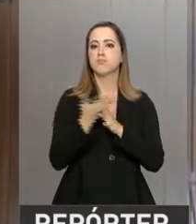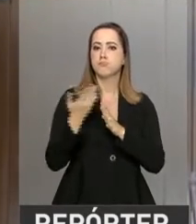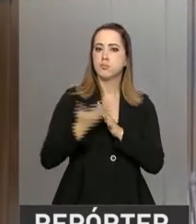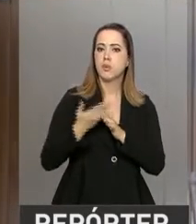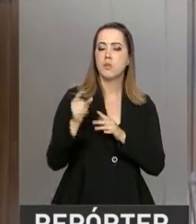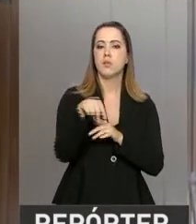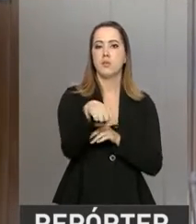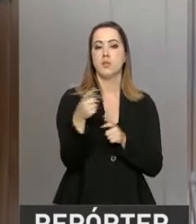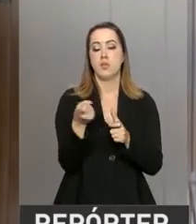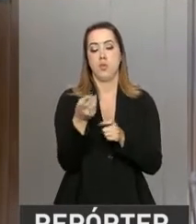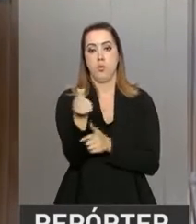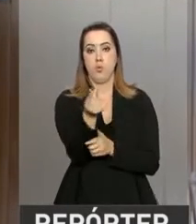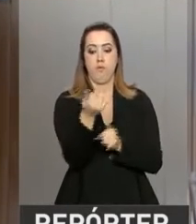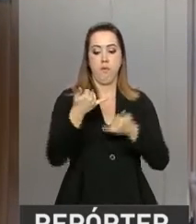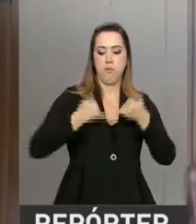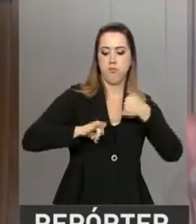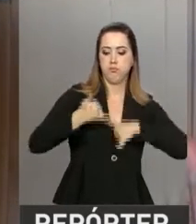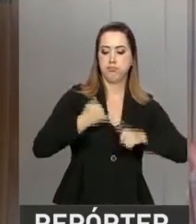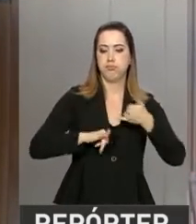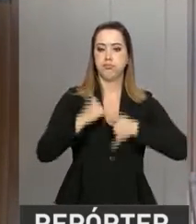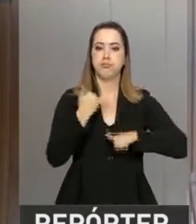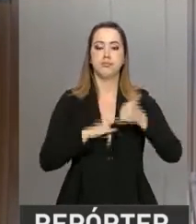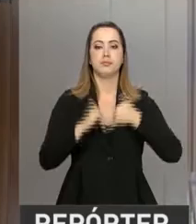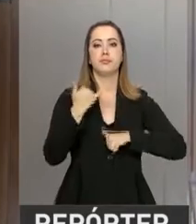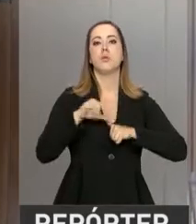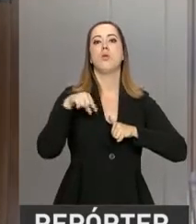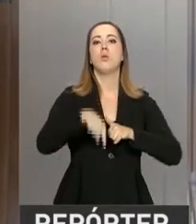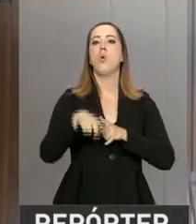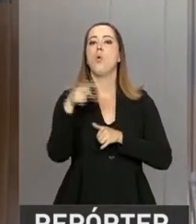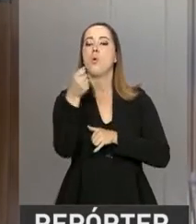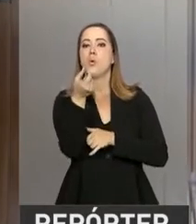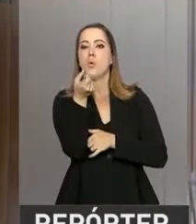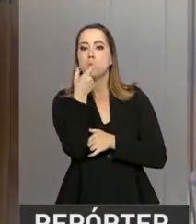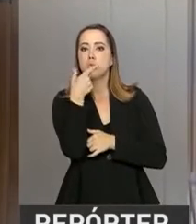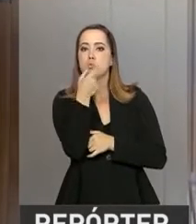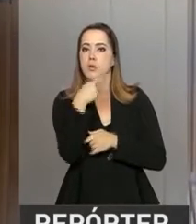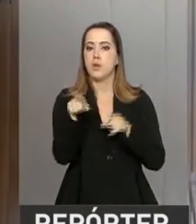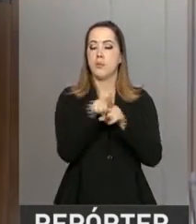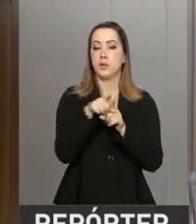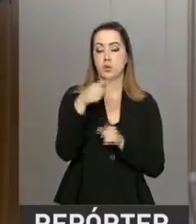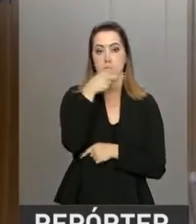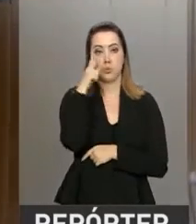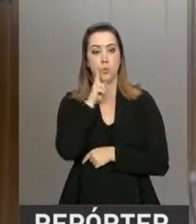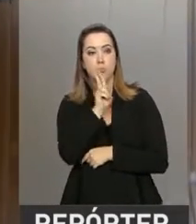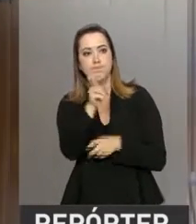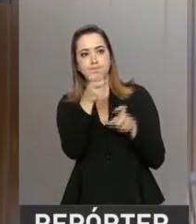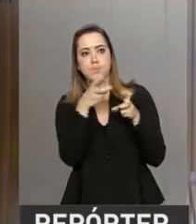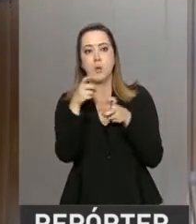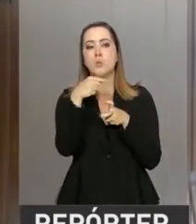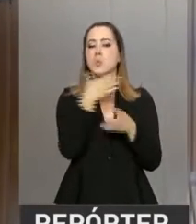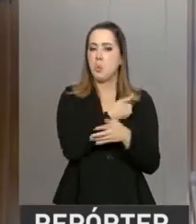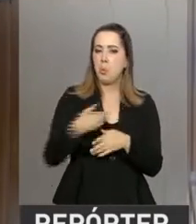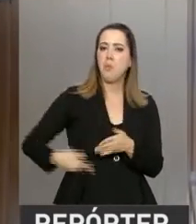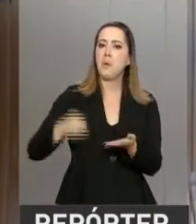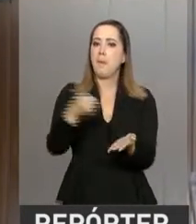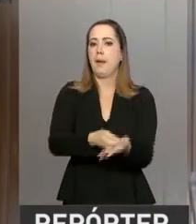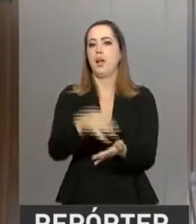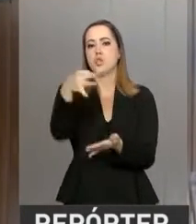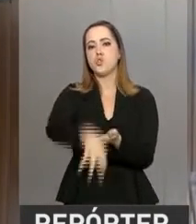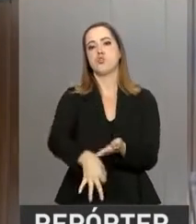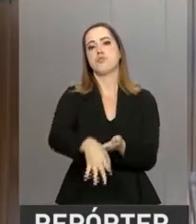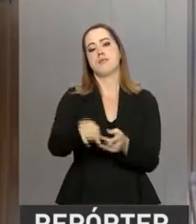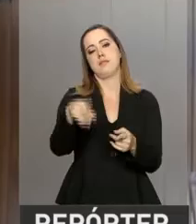preços dos laboratórios na medida em que os laboratórios percebe que o governo está cumprindo esse compromisso pagando em dia quando vender mais barato